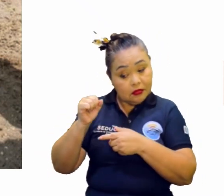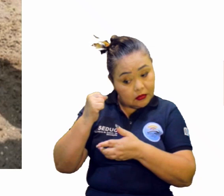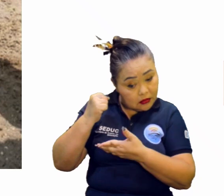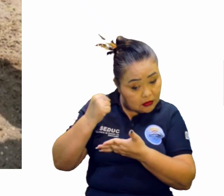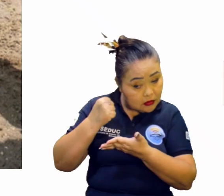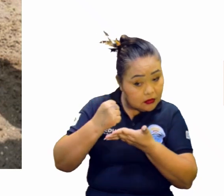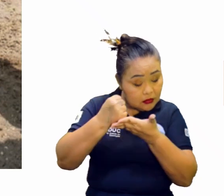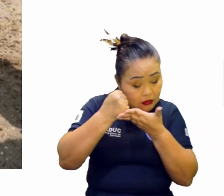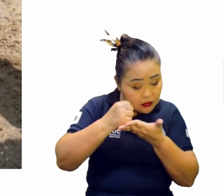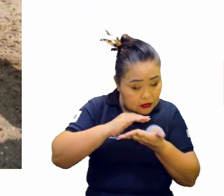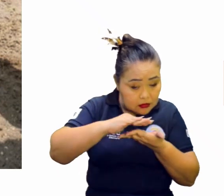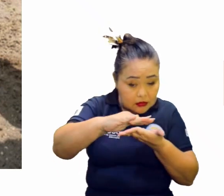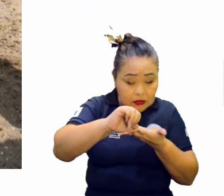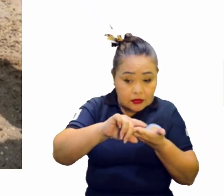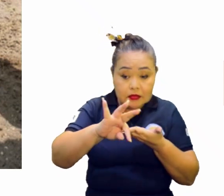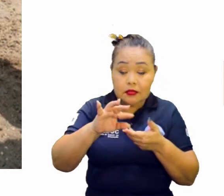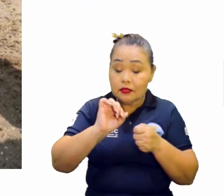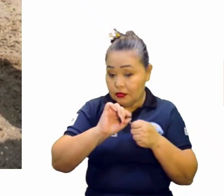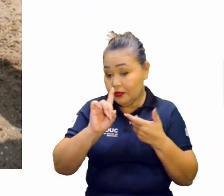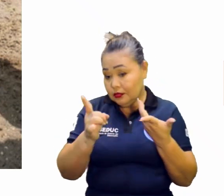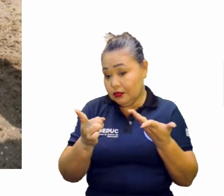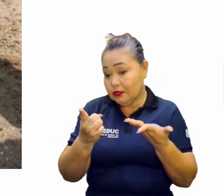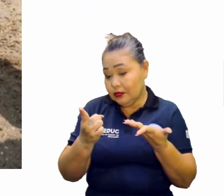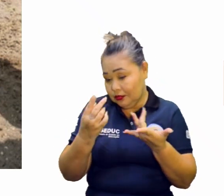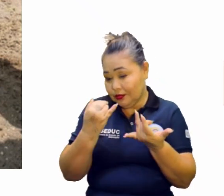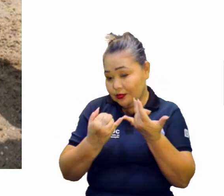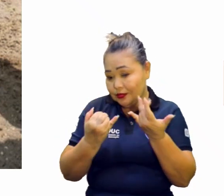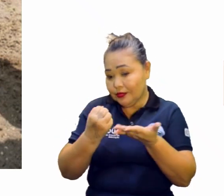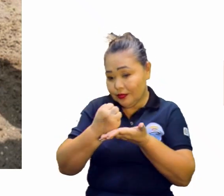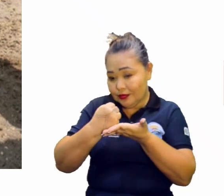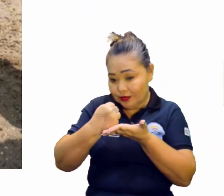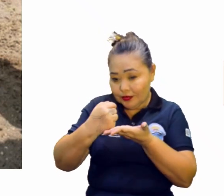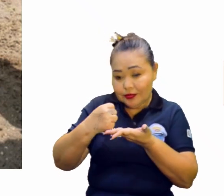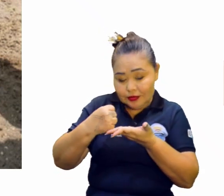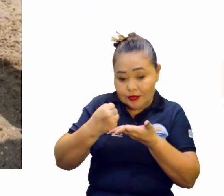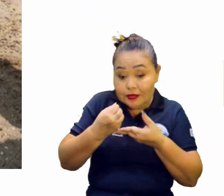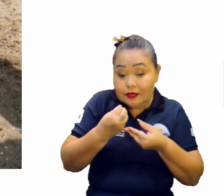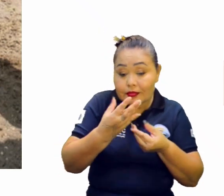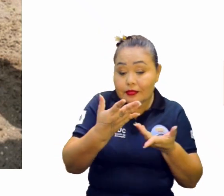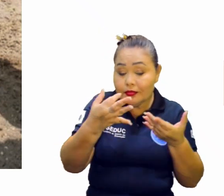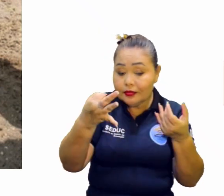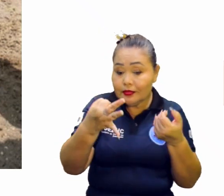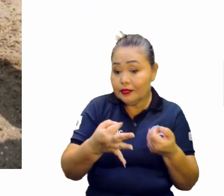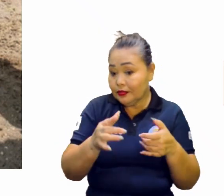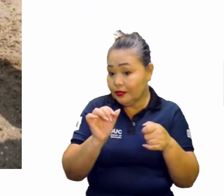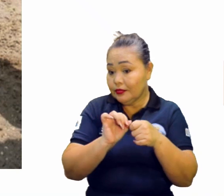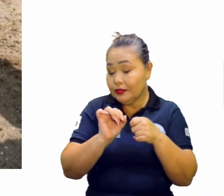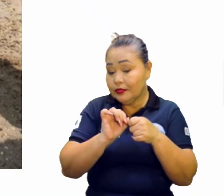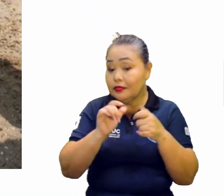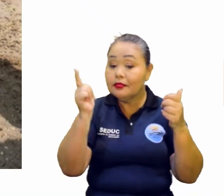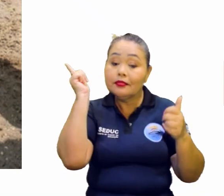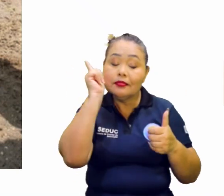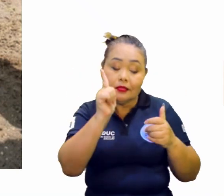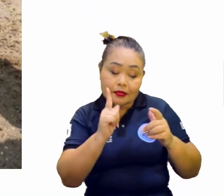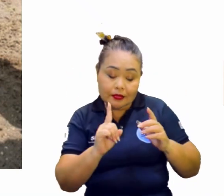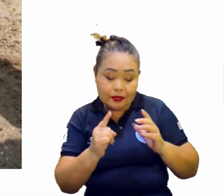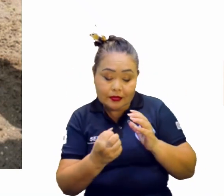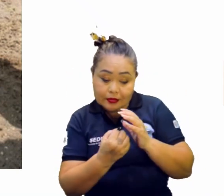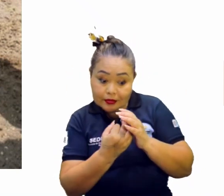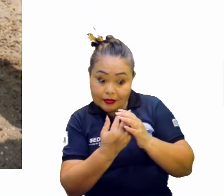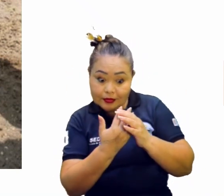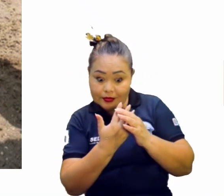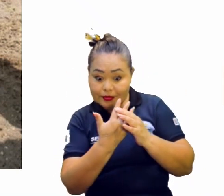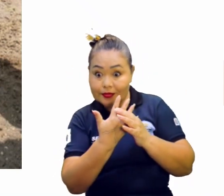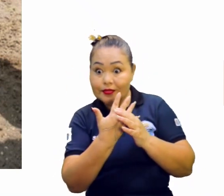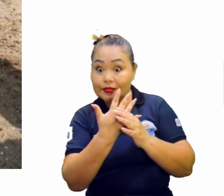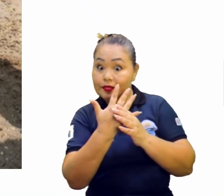uma medicação, né, vamos dizer assim, uma medicação adequada e ela vai conseguir se recuperar em tempo,